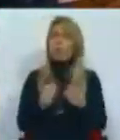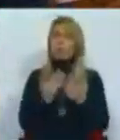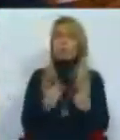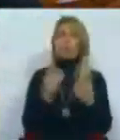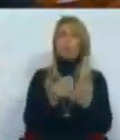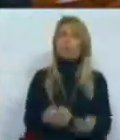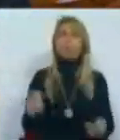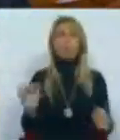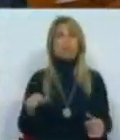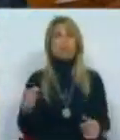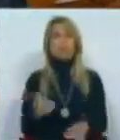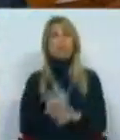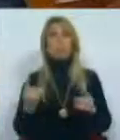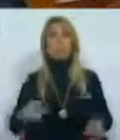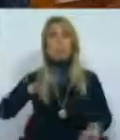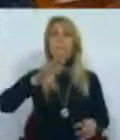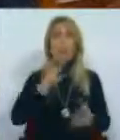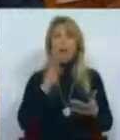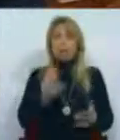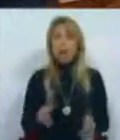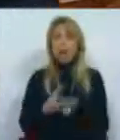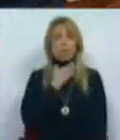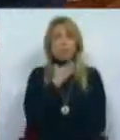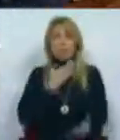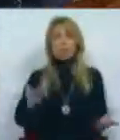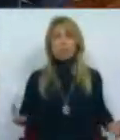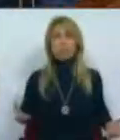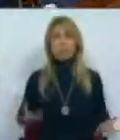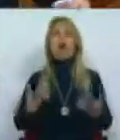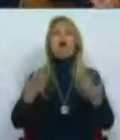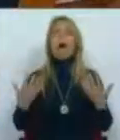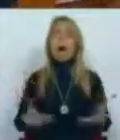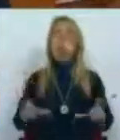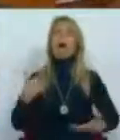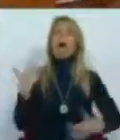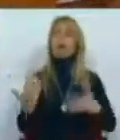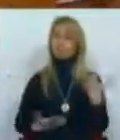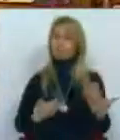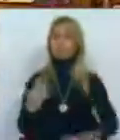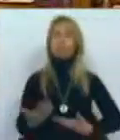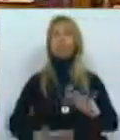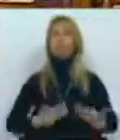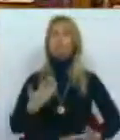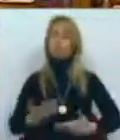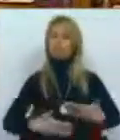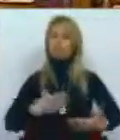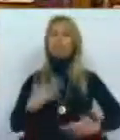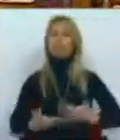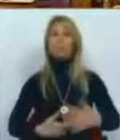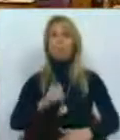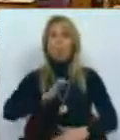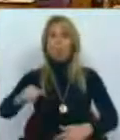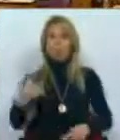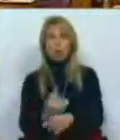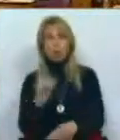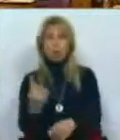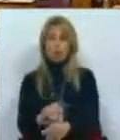este país no fundo. Pusemos-lo a navegar e contra as marés que os senhores querem